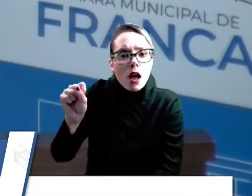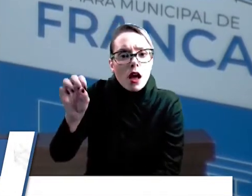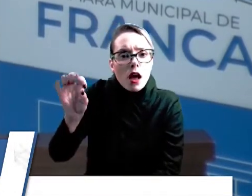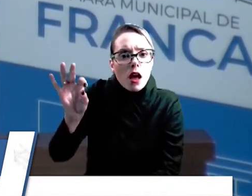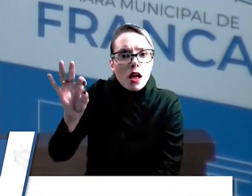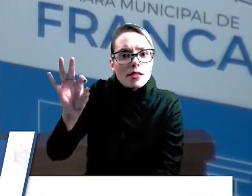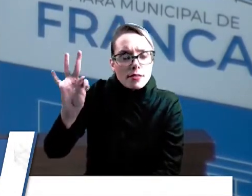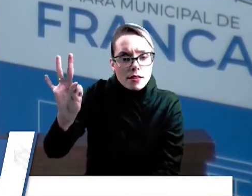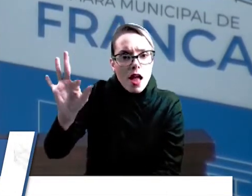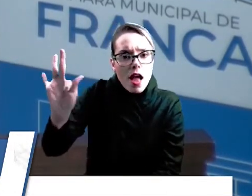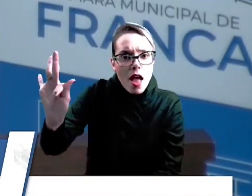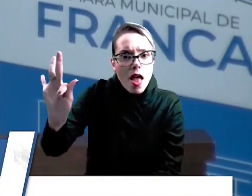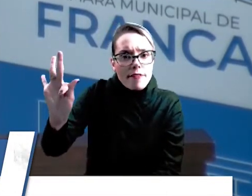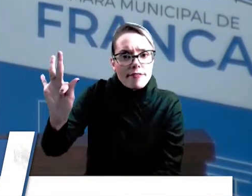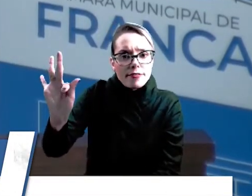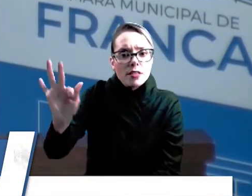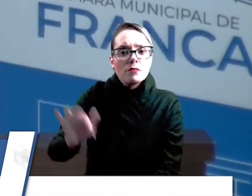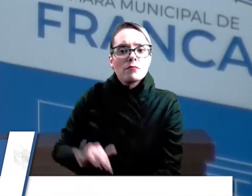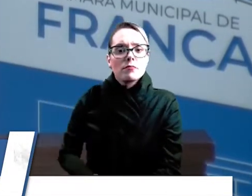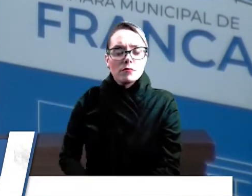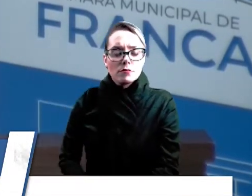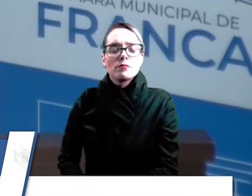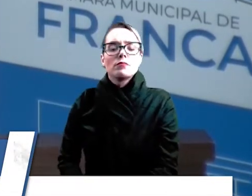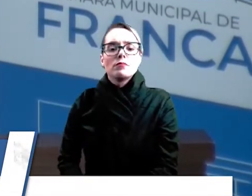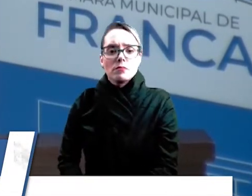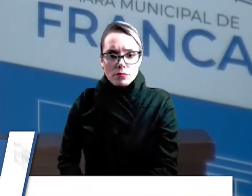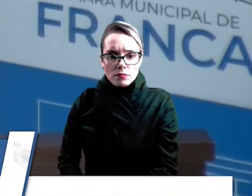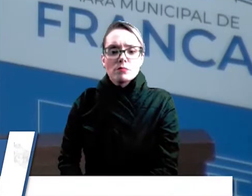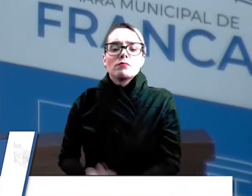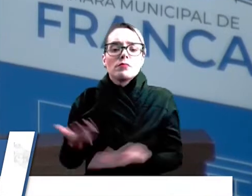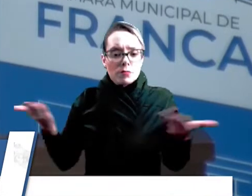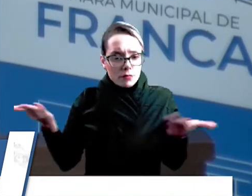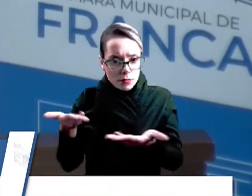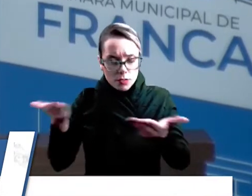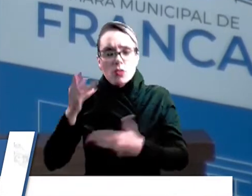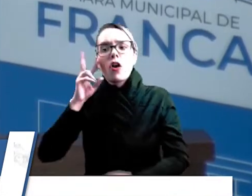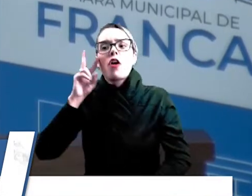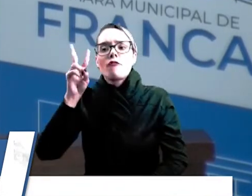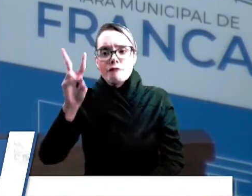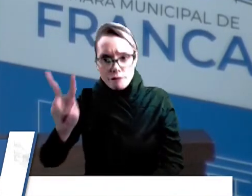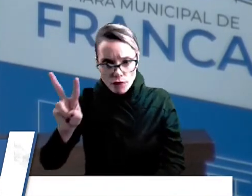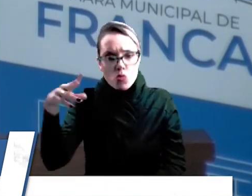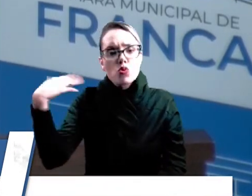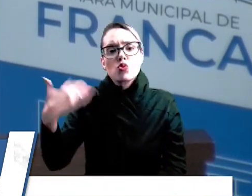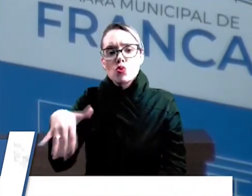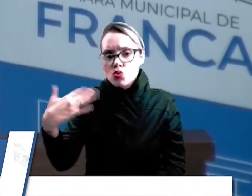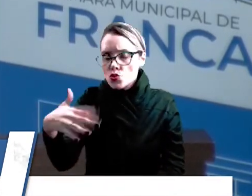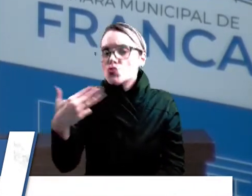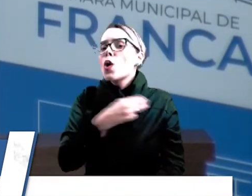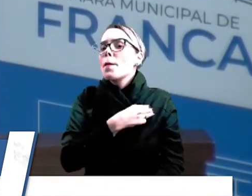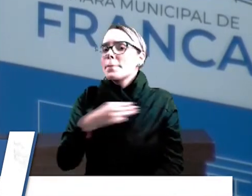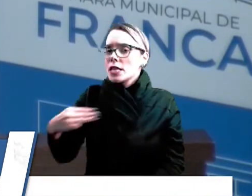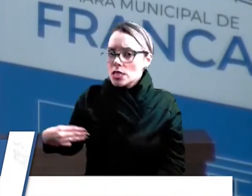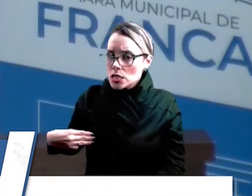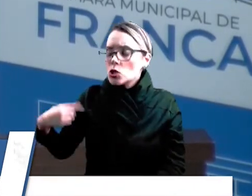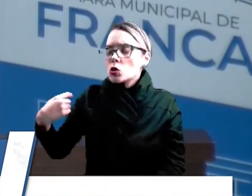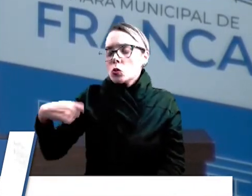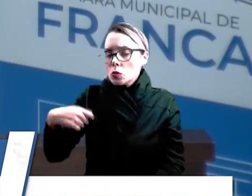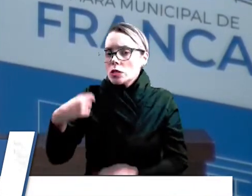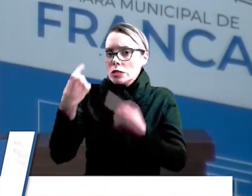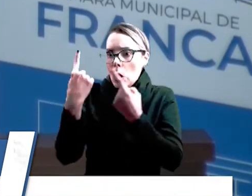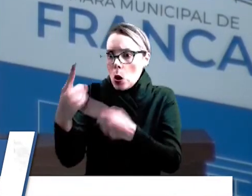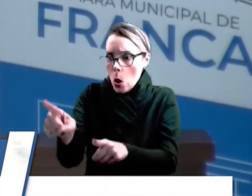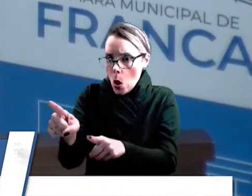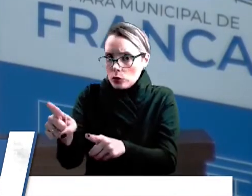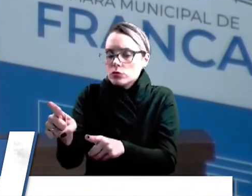levado em conta com relação à decisão do ministro em detrimento do serviço público. Nós sabemos o